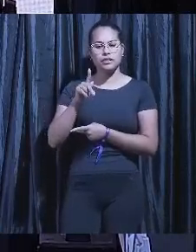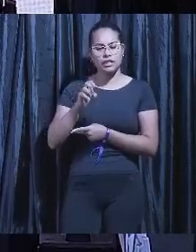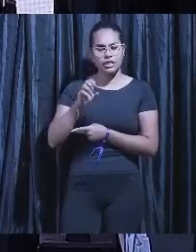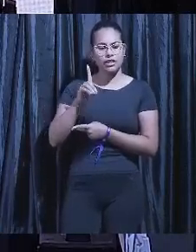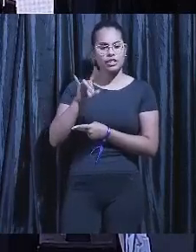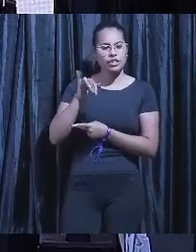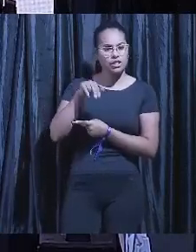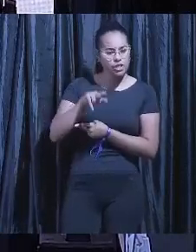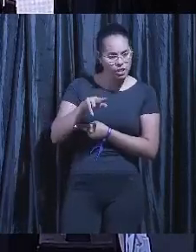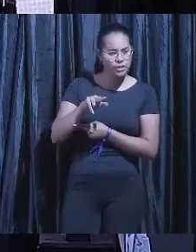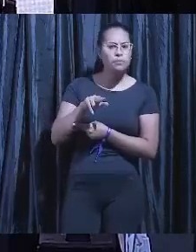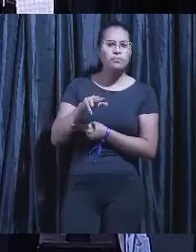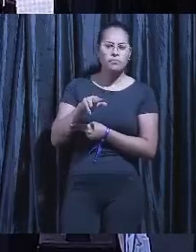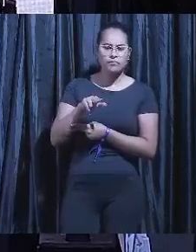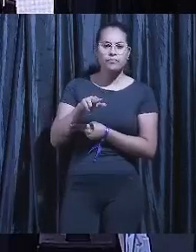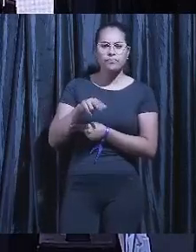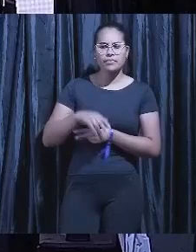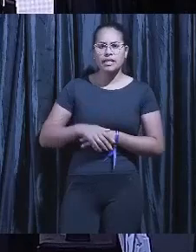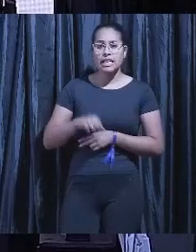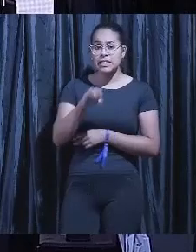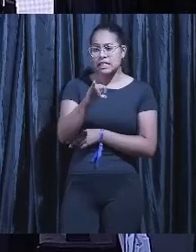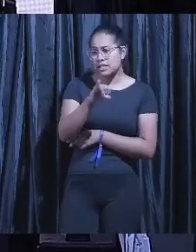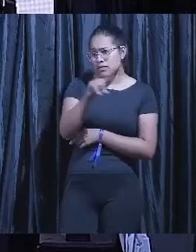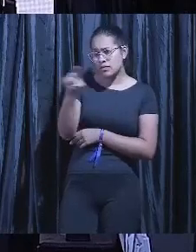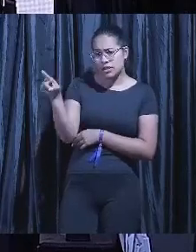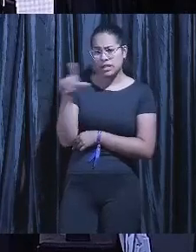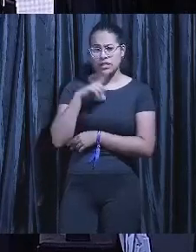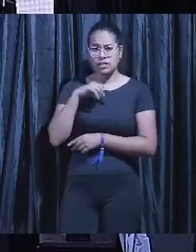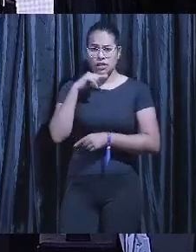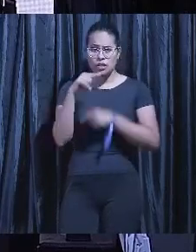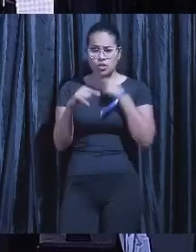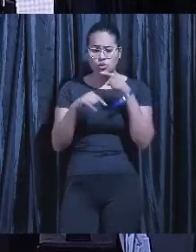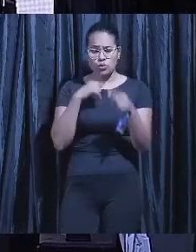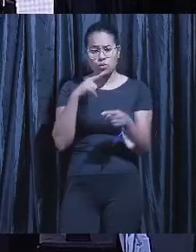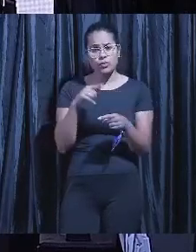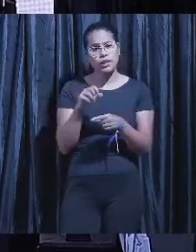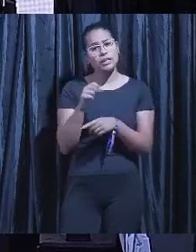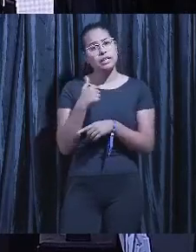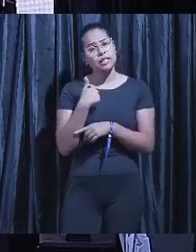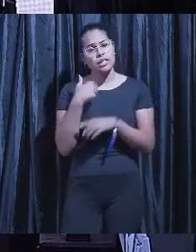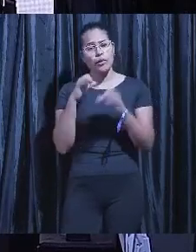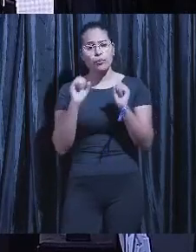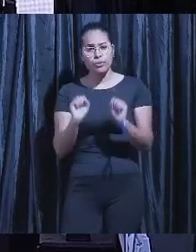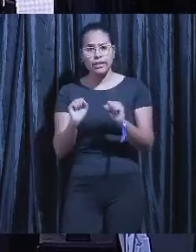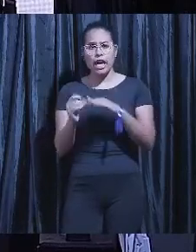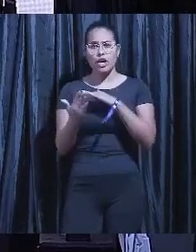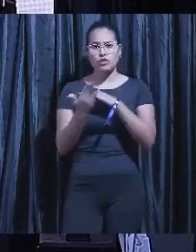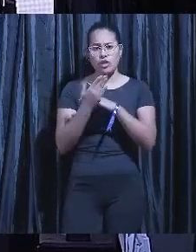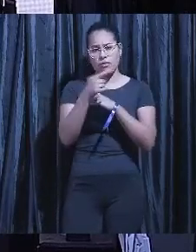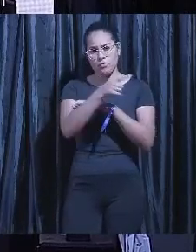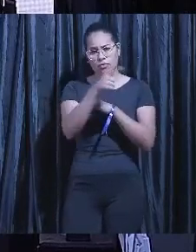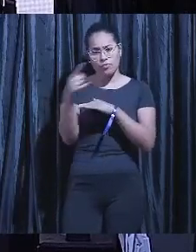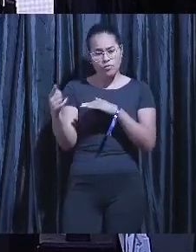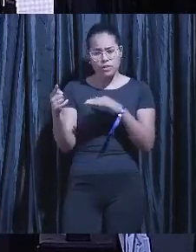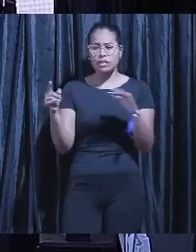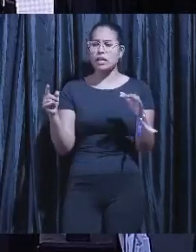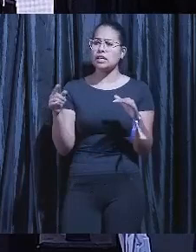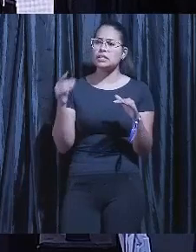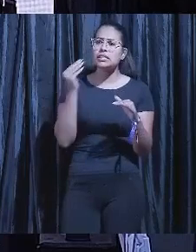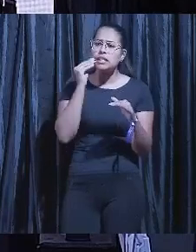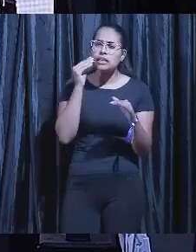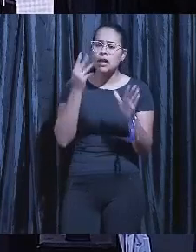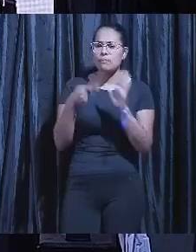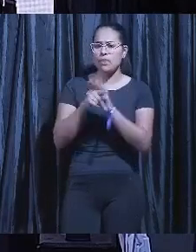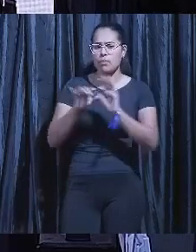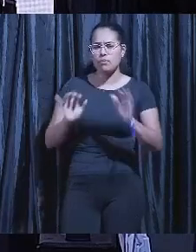lá. Se tiverem alguma dúvida, se eu puder ajudar de outras formas e promover conexões para garantir